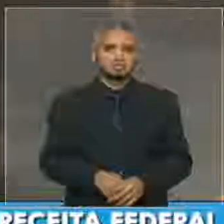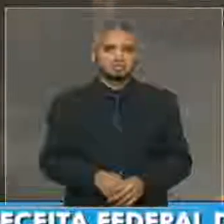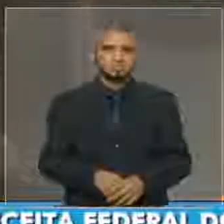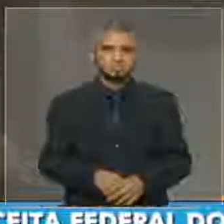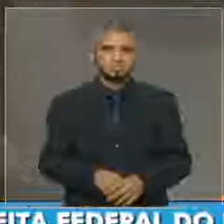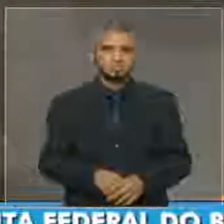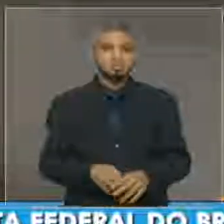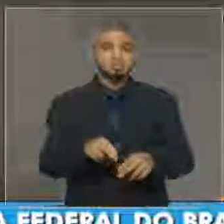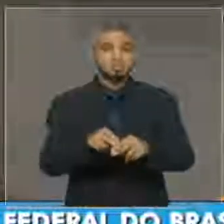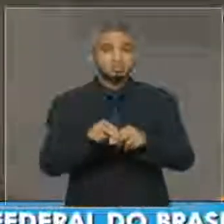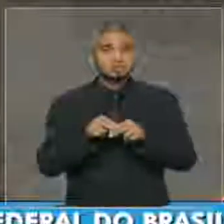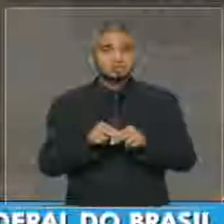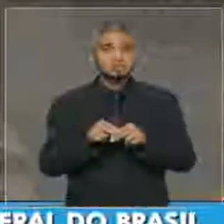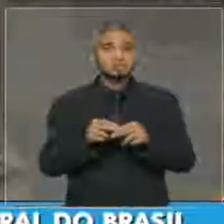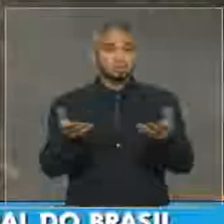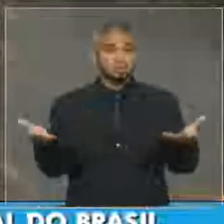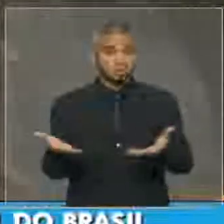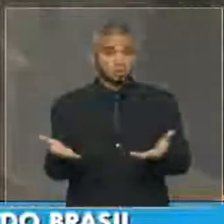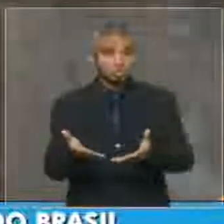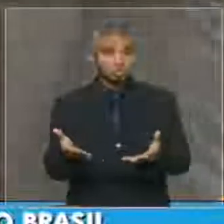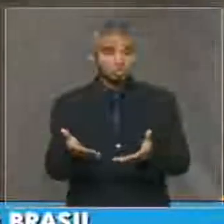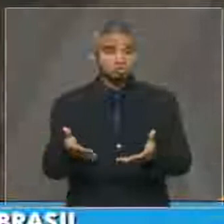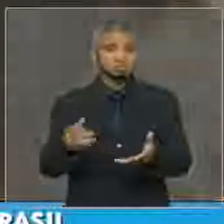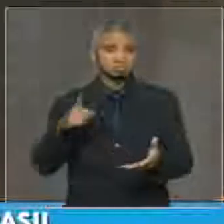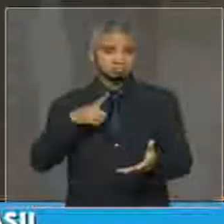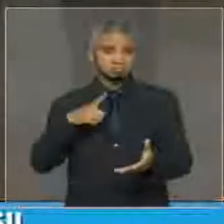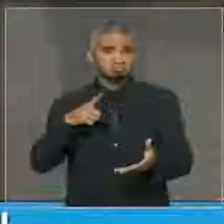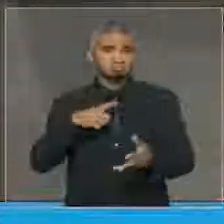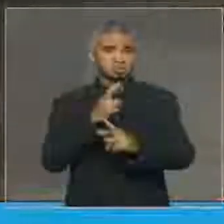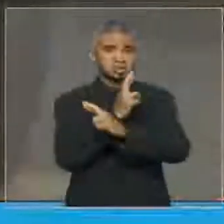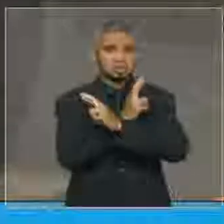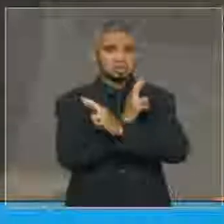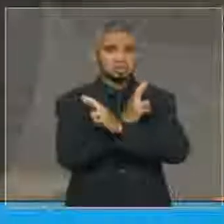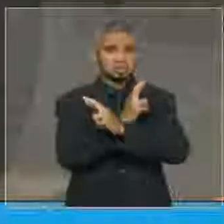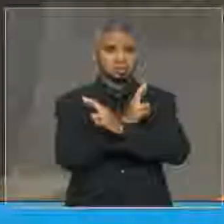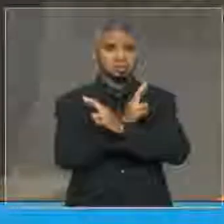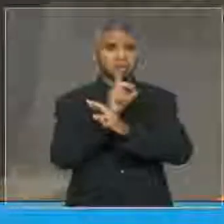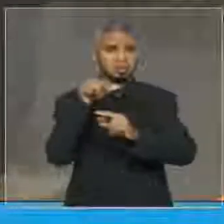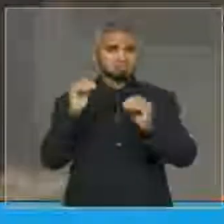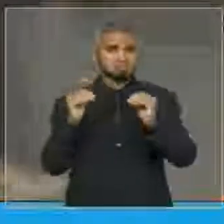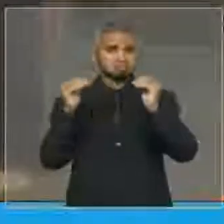rotulado de super-receita, a Receita Federal do Brasil, com a